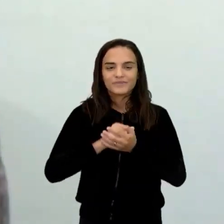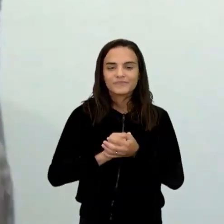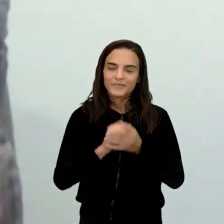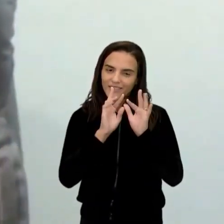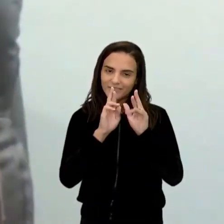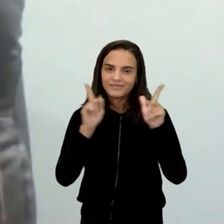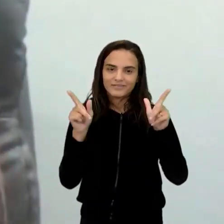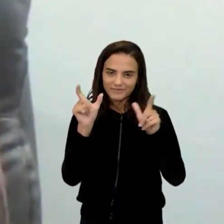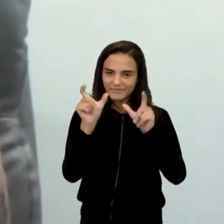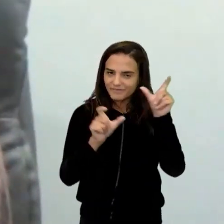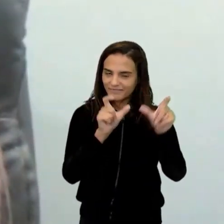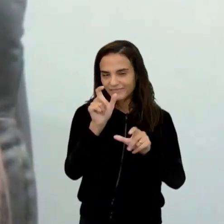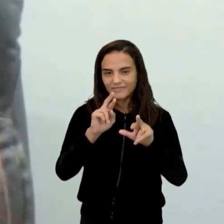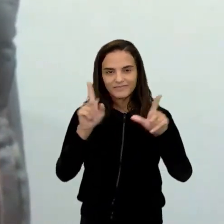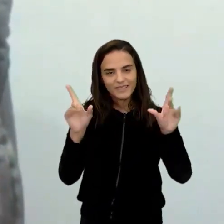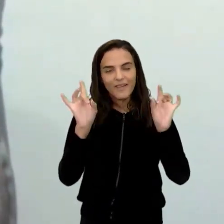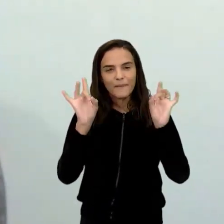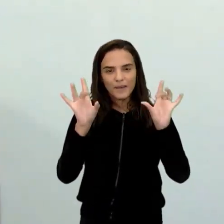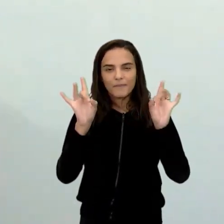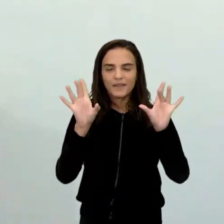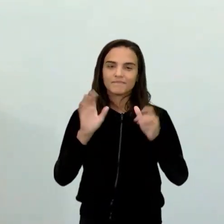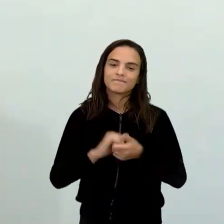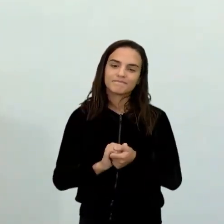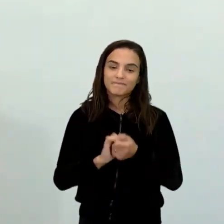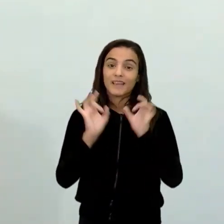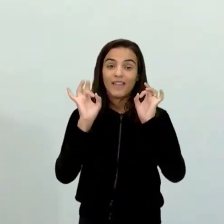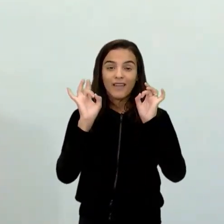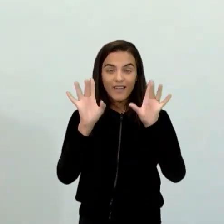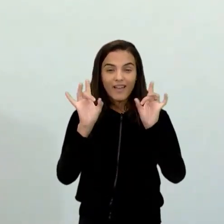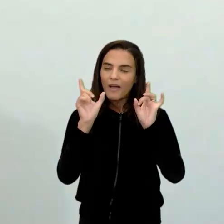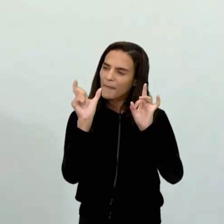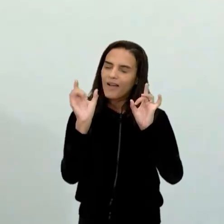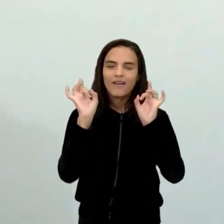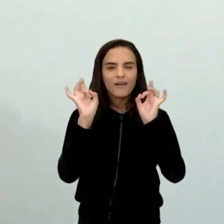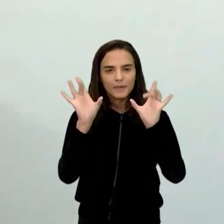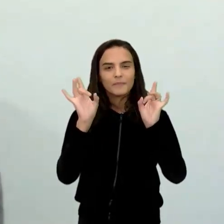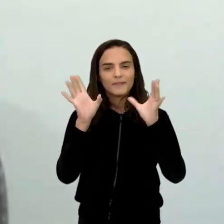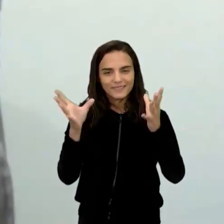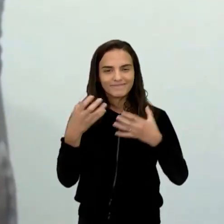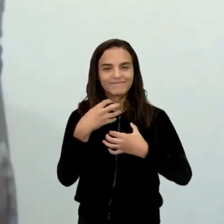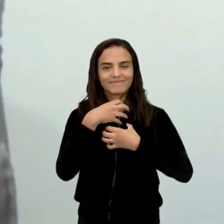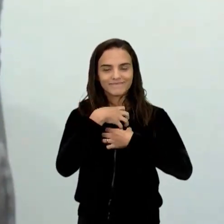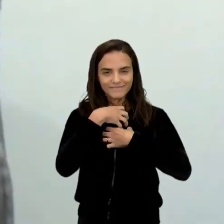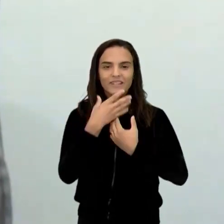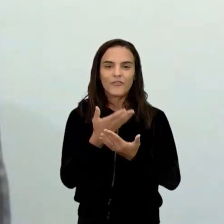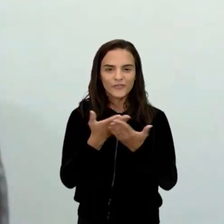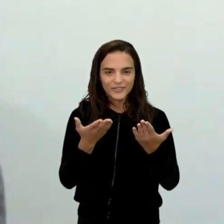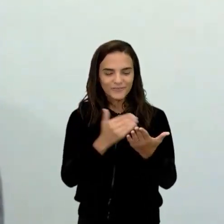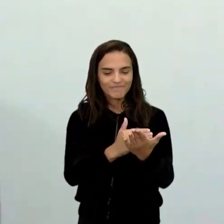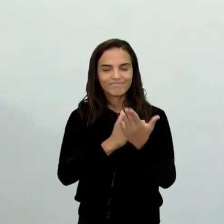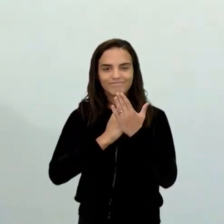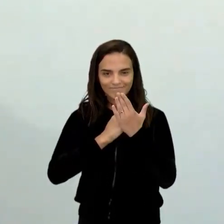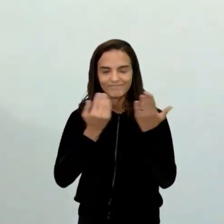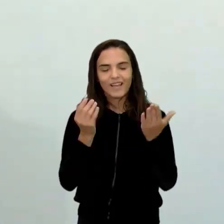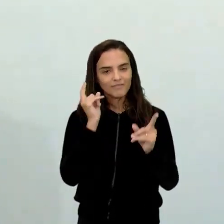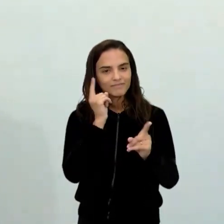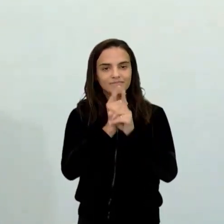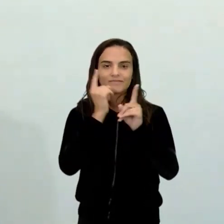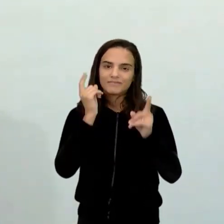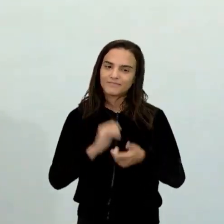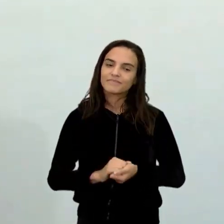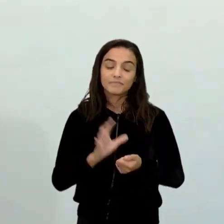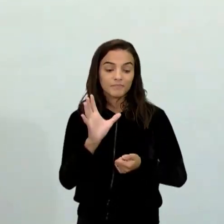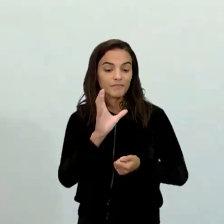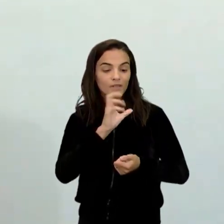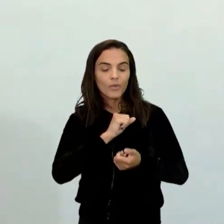sermos diferentes. Especial. Especial é esse sentimento que você me ajudou a descobrir. Um